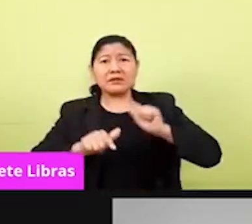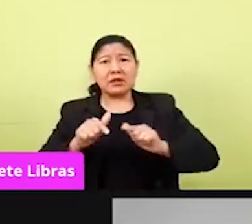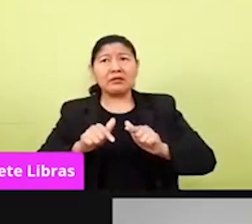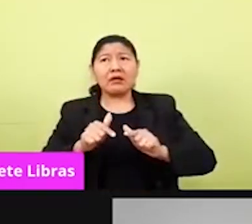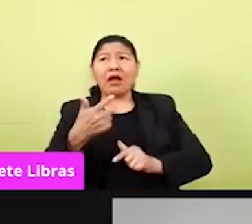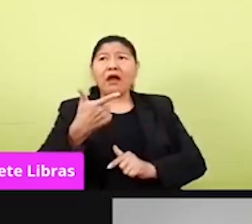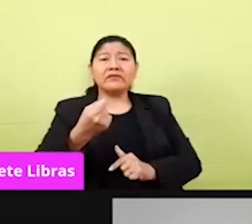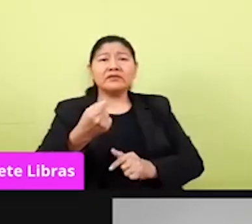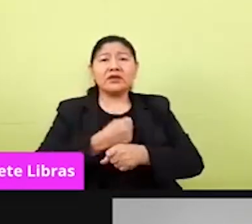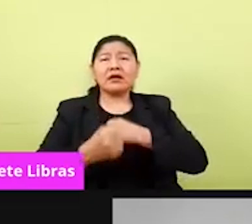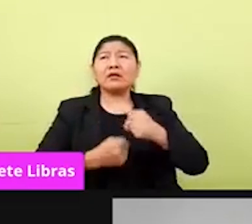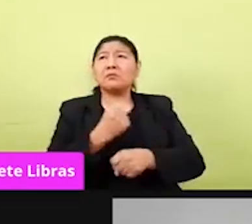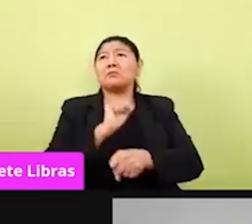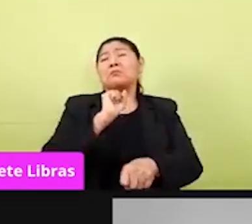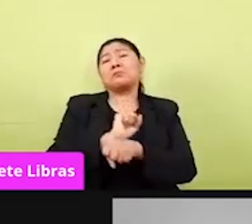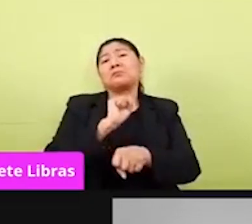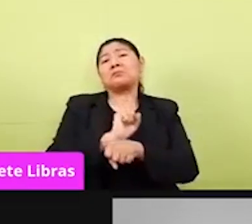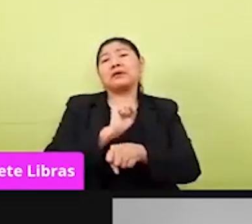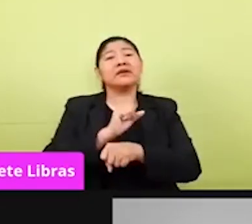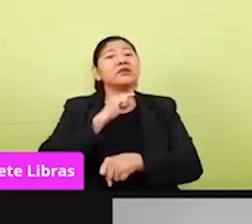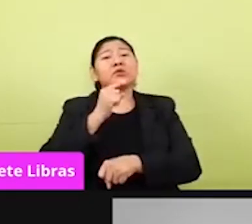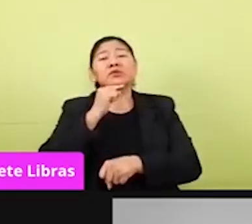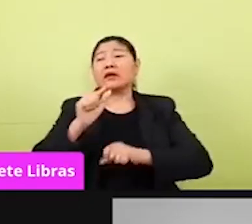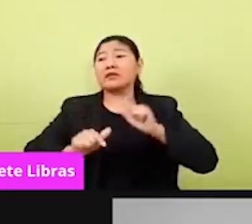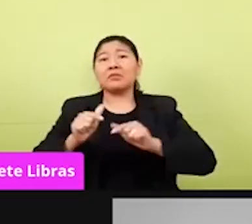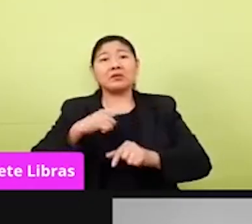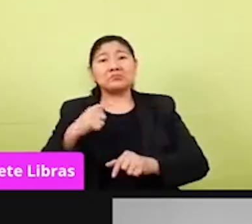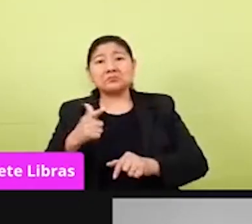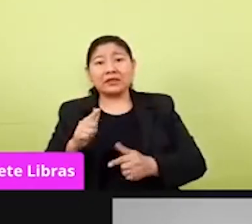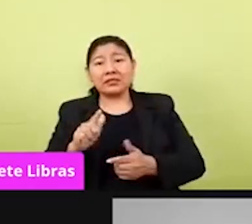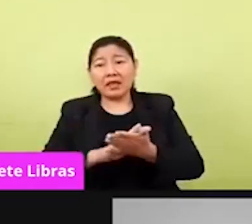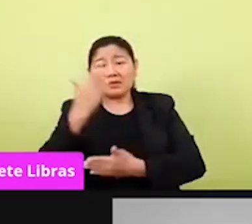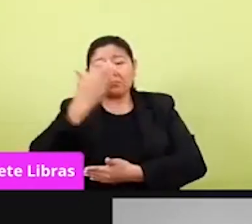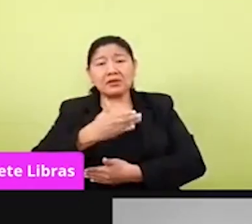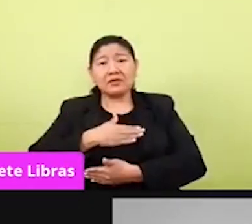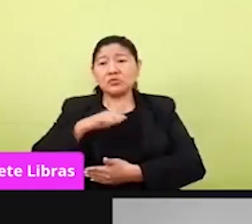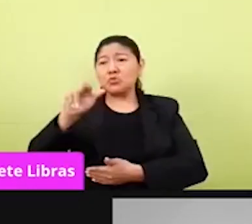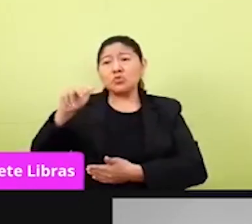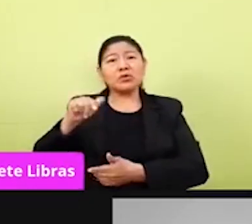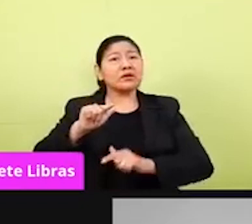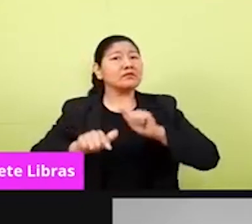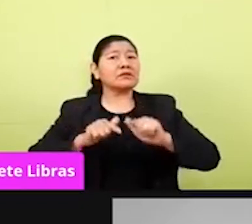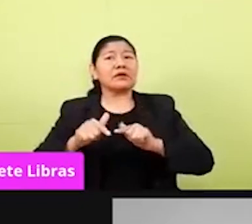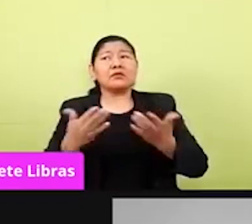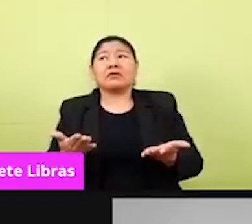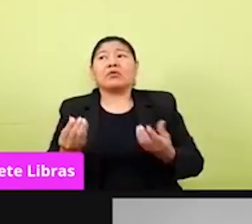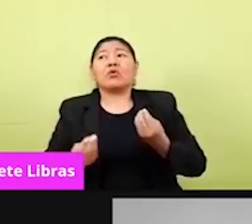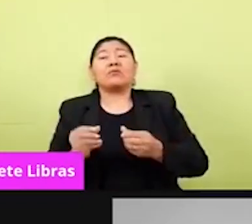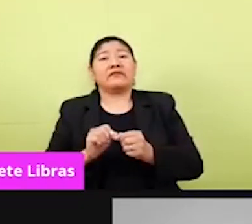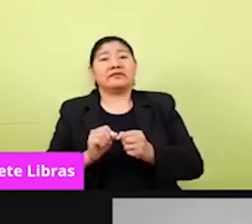dos filhos. 20 anos depois, ela se vê nessa situação, não tem carteira de trabalho, né? E aí a FUNSAT faz esse trabalho também